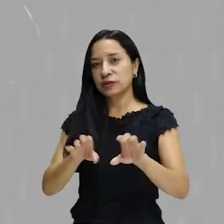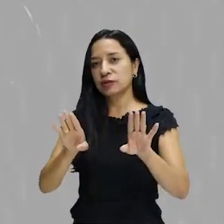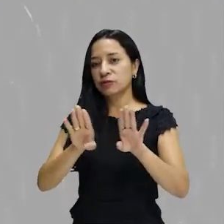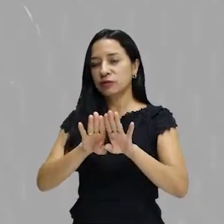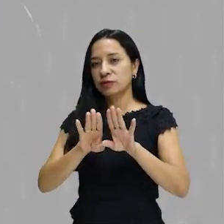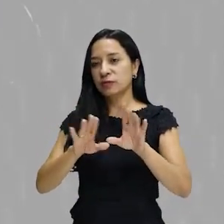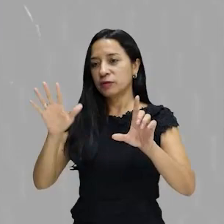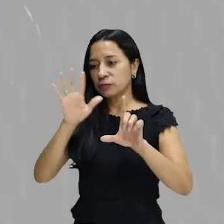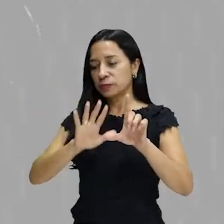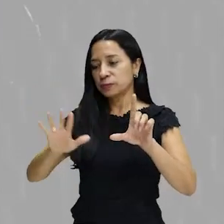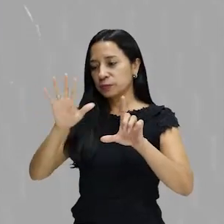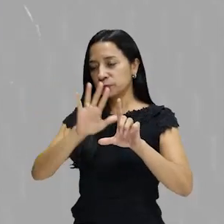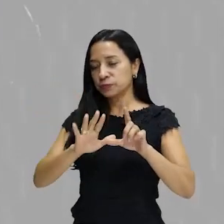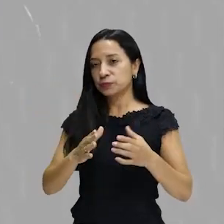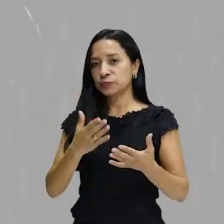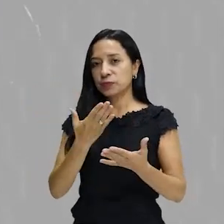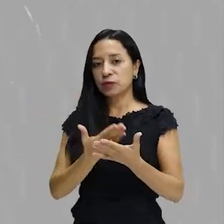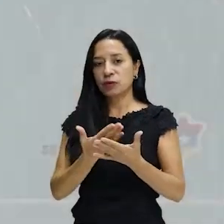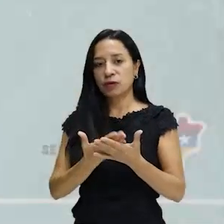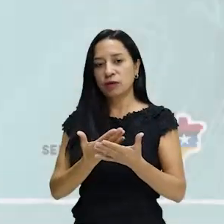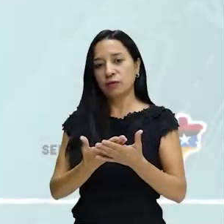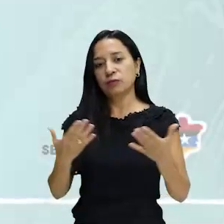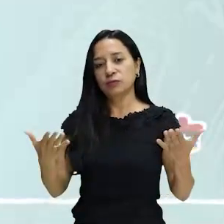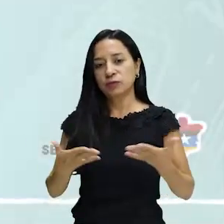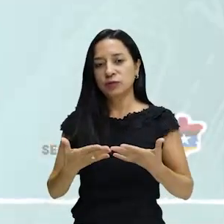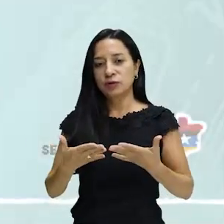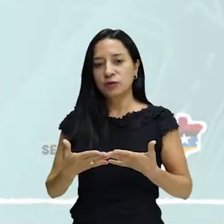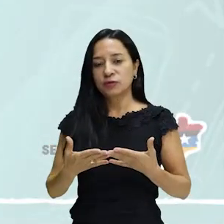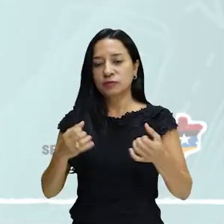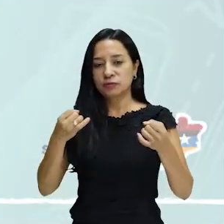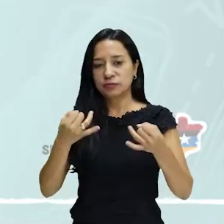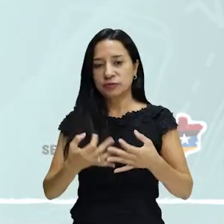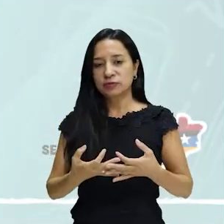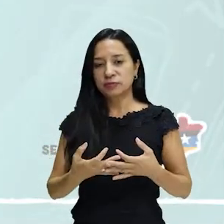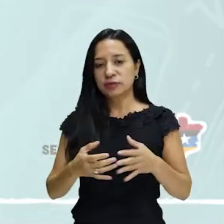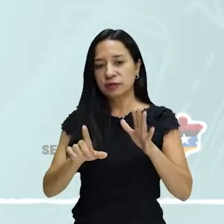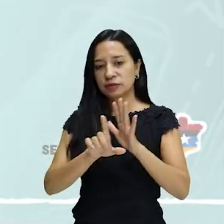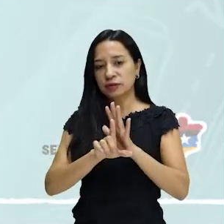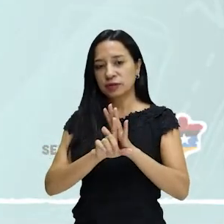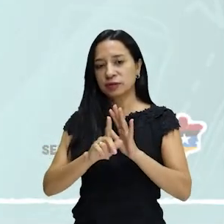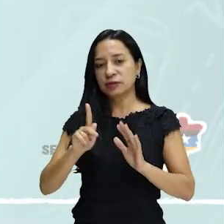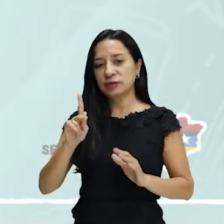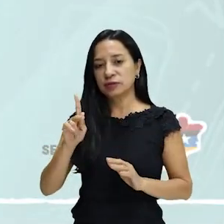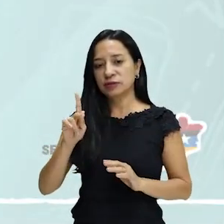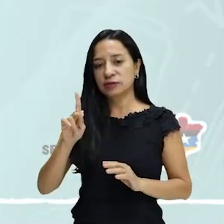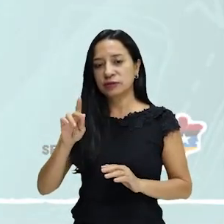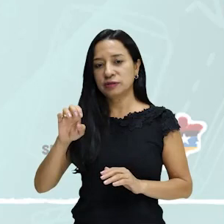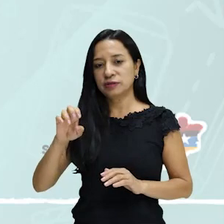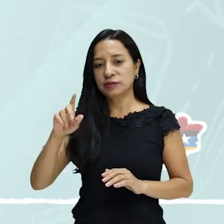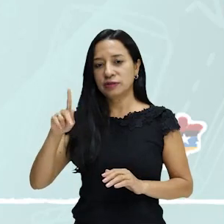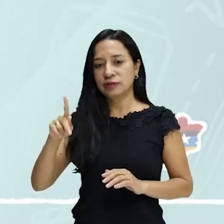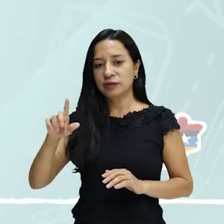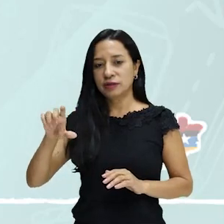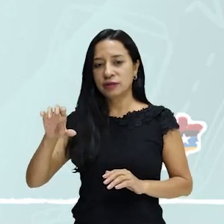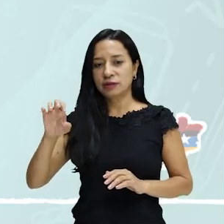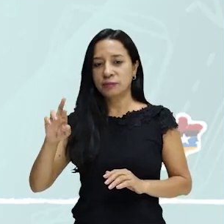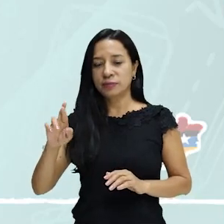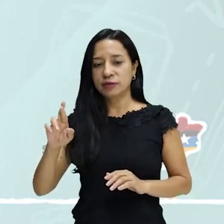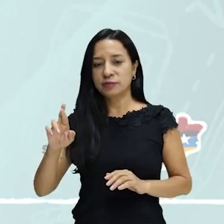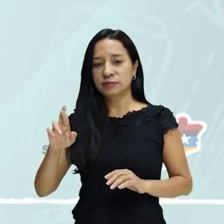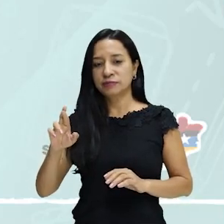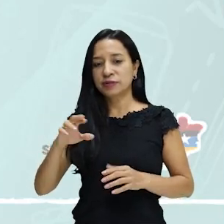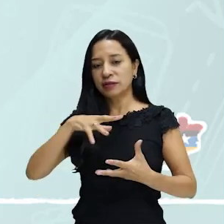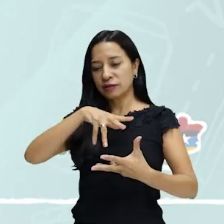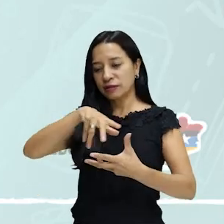Na aula de hoje, nós vamos falar sobre as leis de Kepler, né, e a gravitação universal, né, a lei da gravitação universal. Certo? Então, nós vamos falar